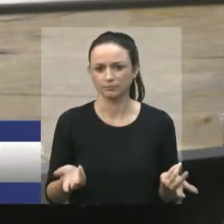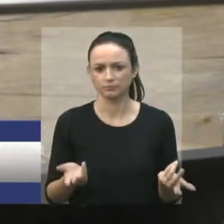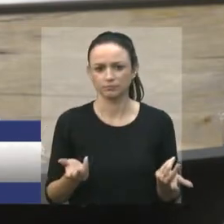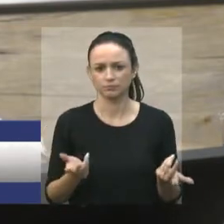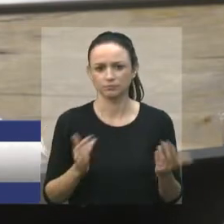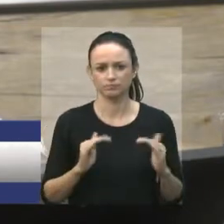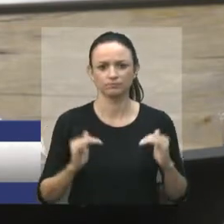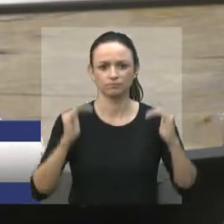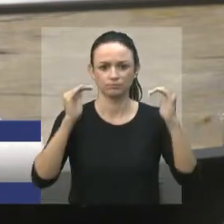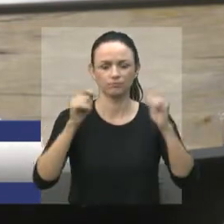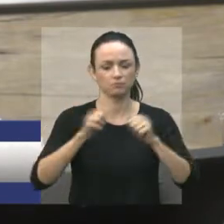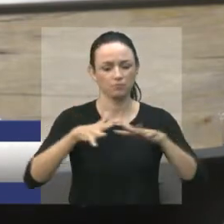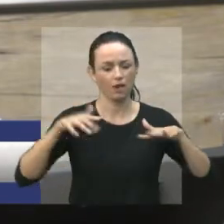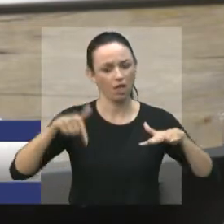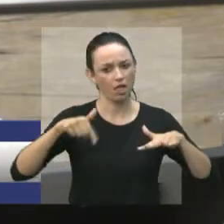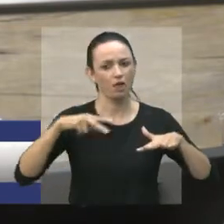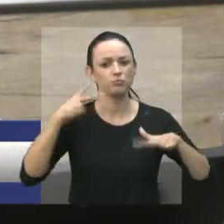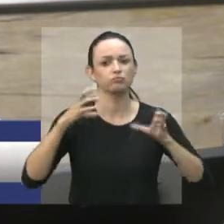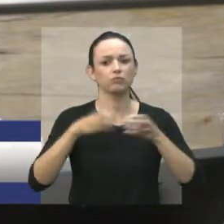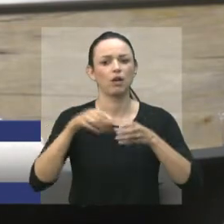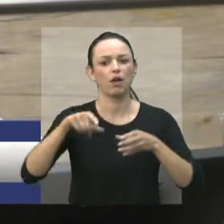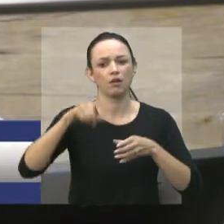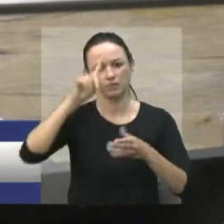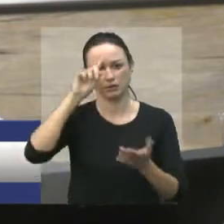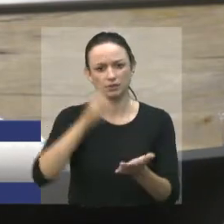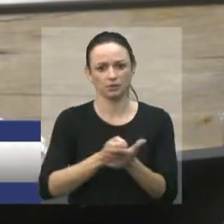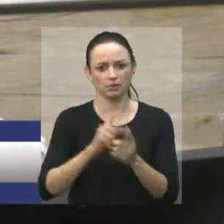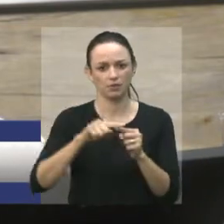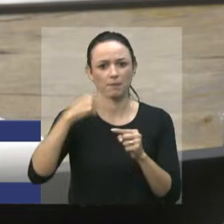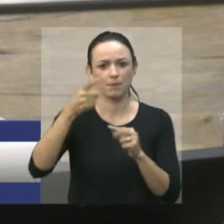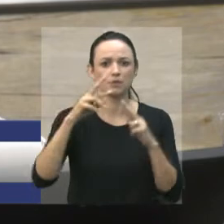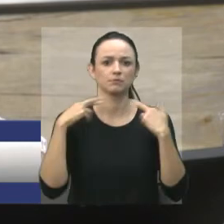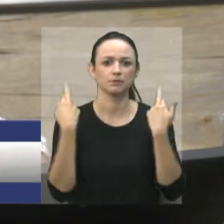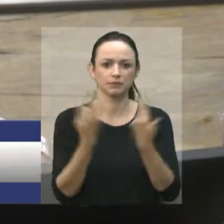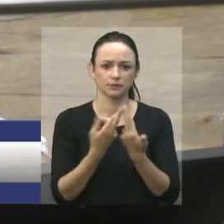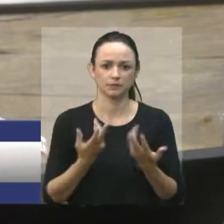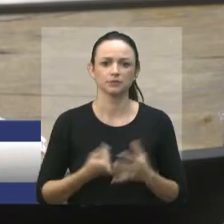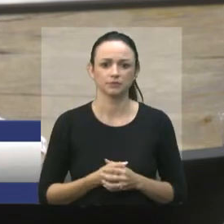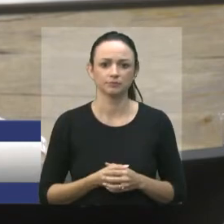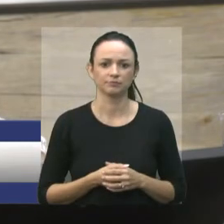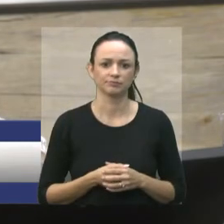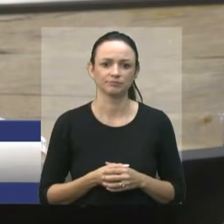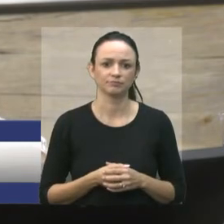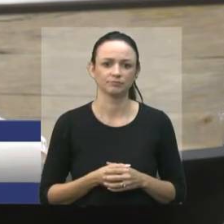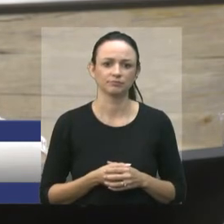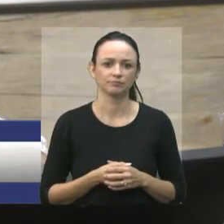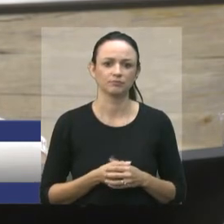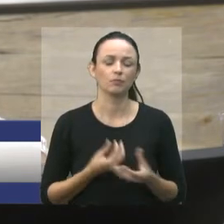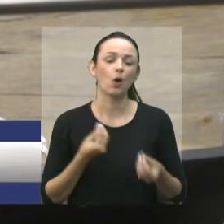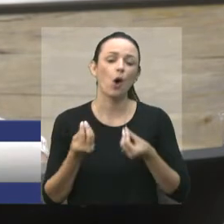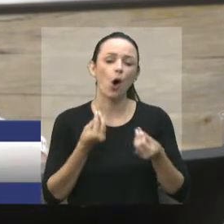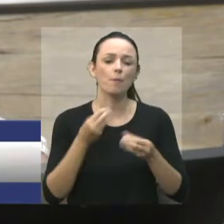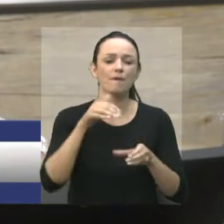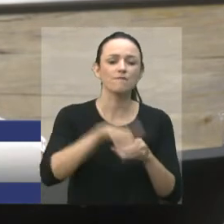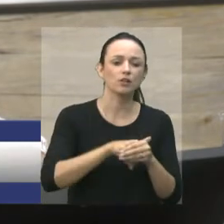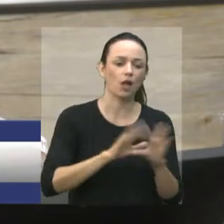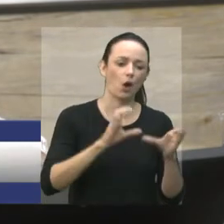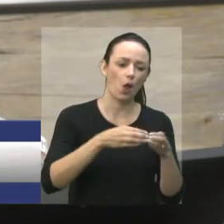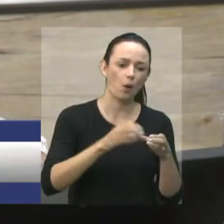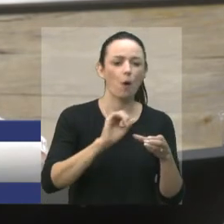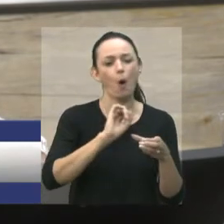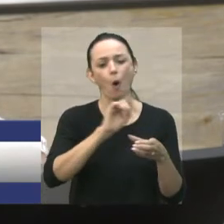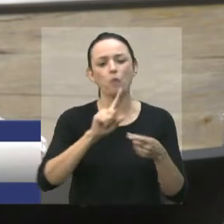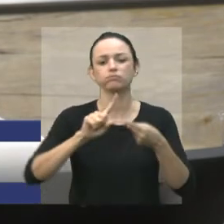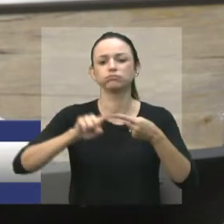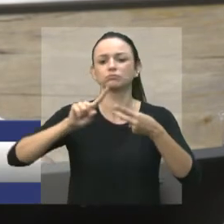é do plenário, que vai decidir, eu acredito, na próxima sessão, de que maneira vai ser votado, se individual ou se em